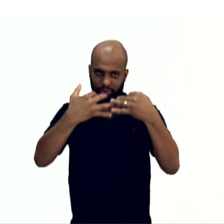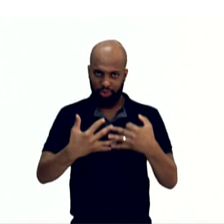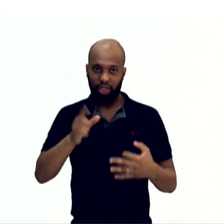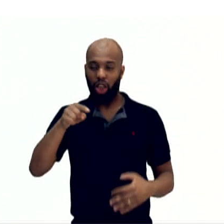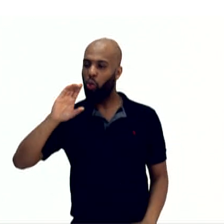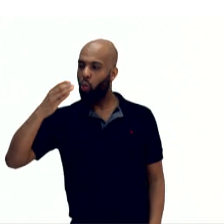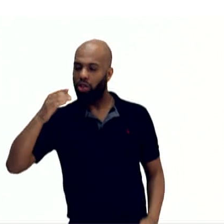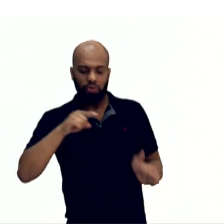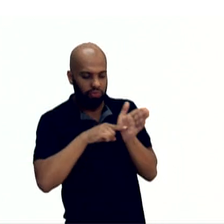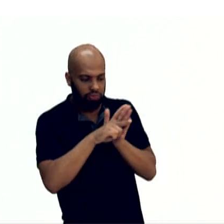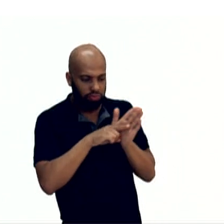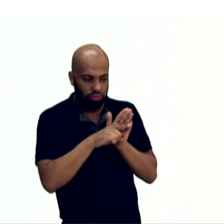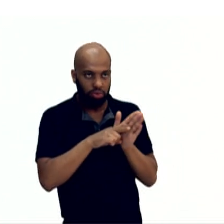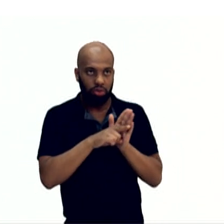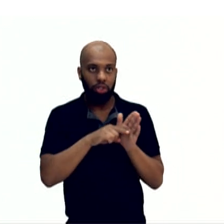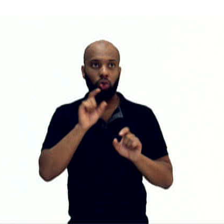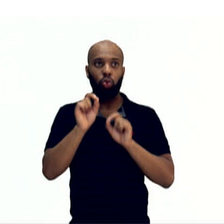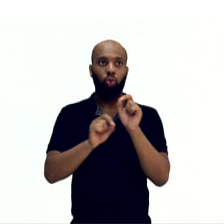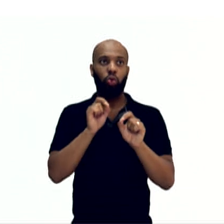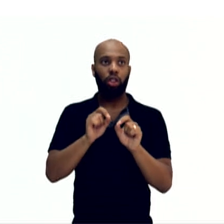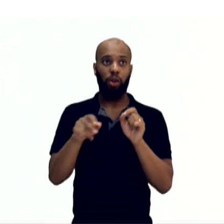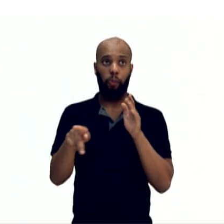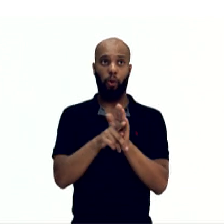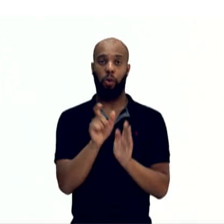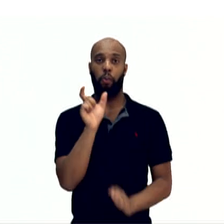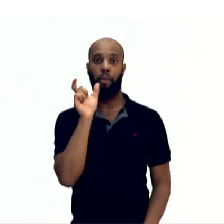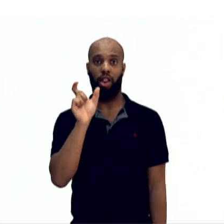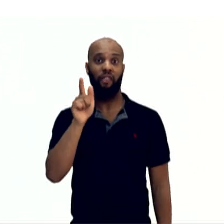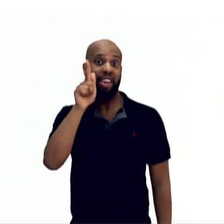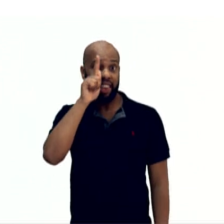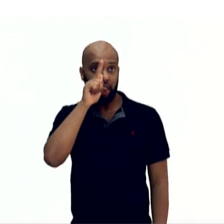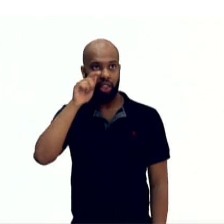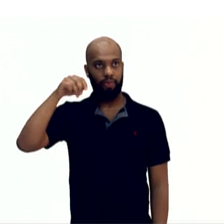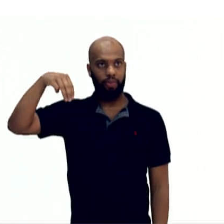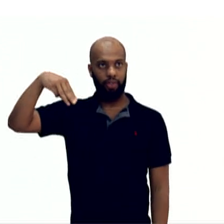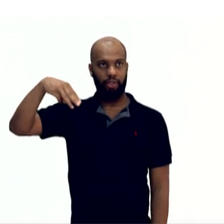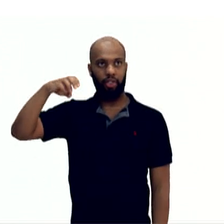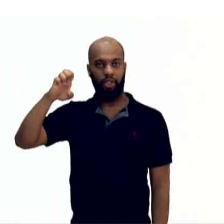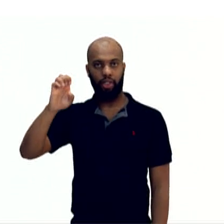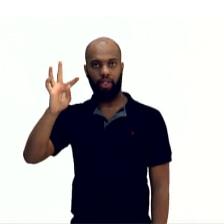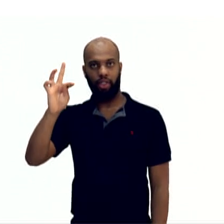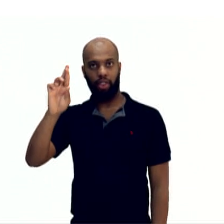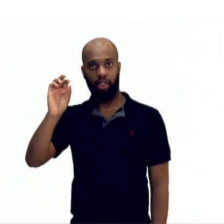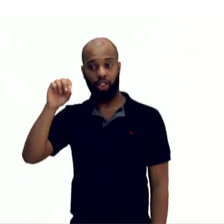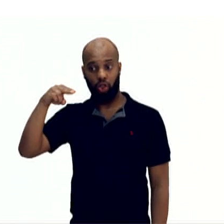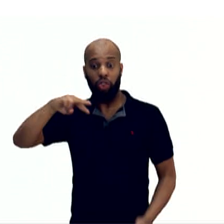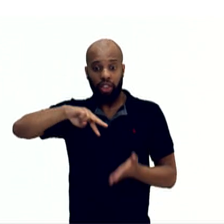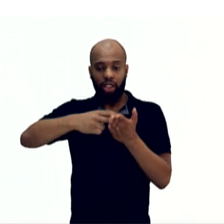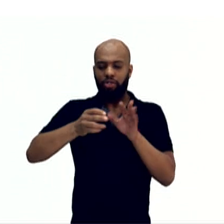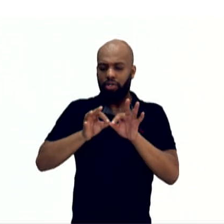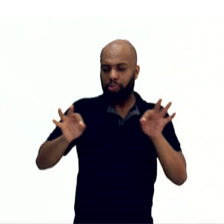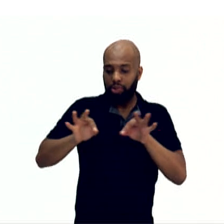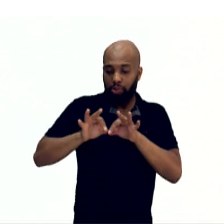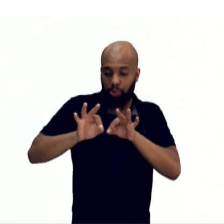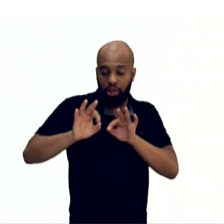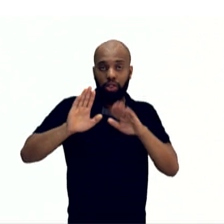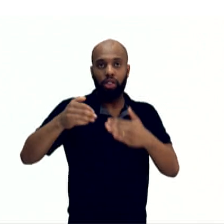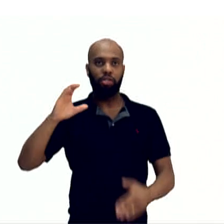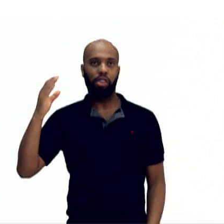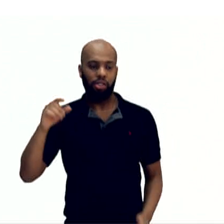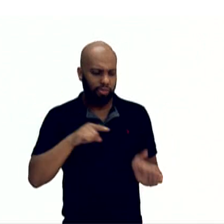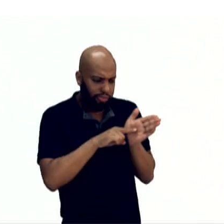E aí, deu certo? Aposto que deu igualzinho? Não, né? Por que será que não deu igual?